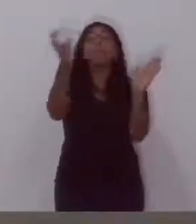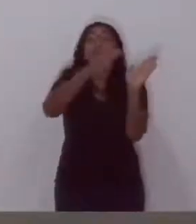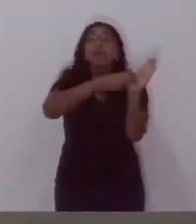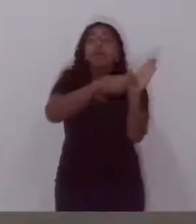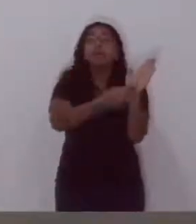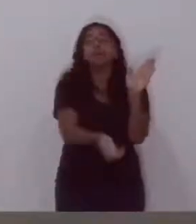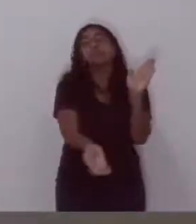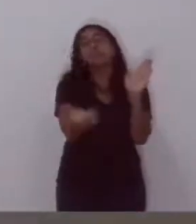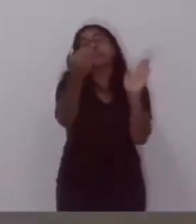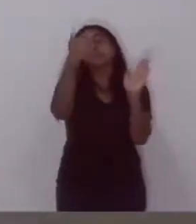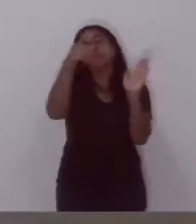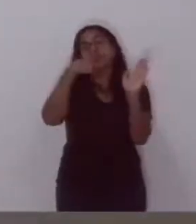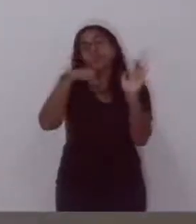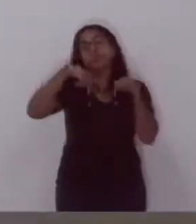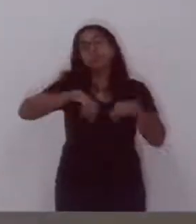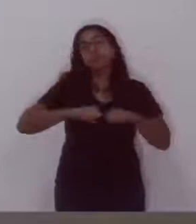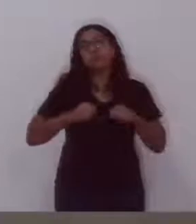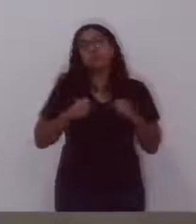como eu posso dizer,